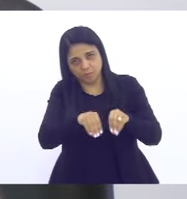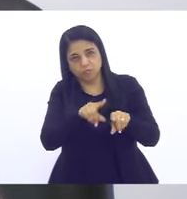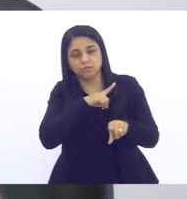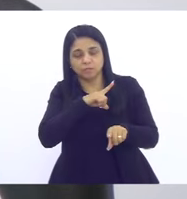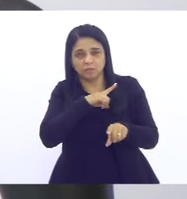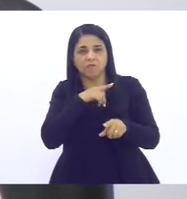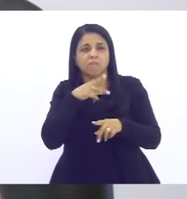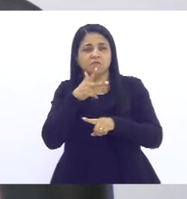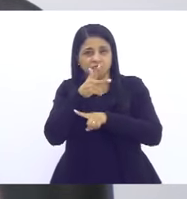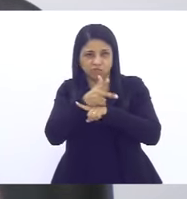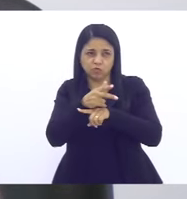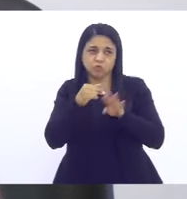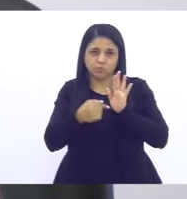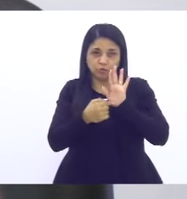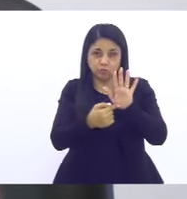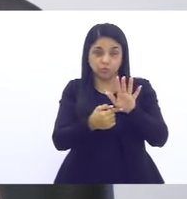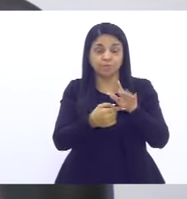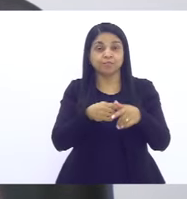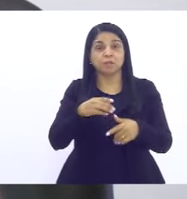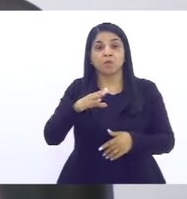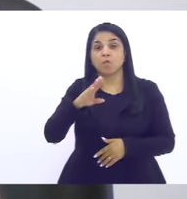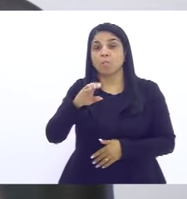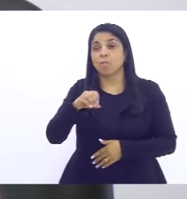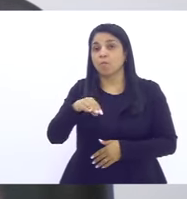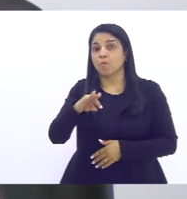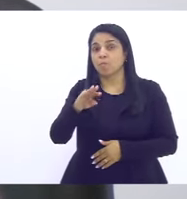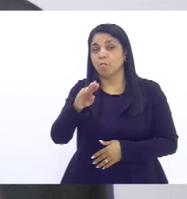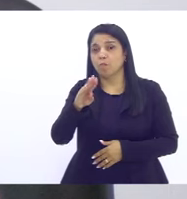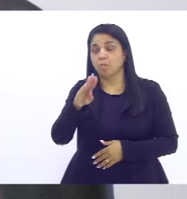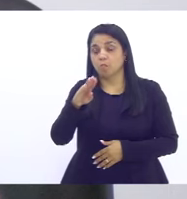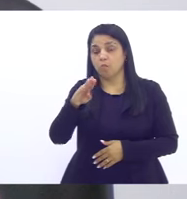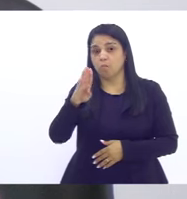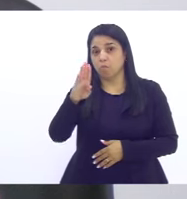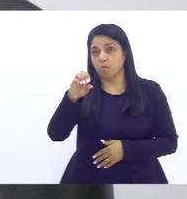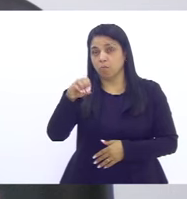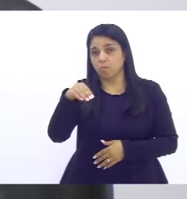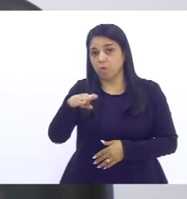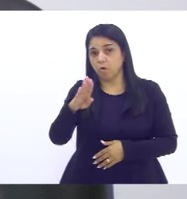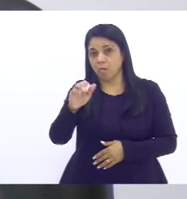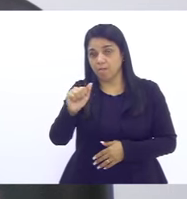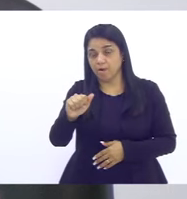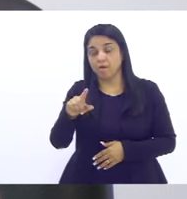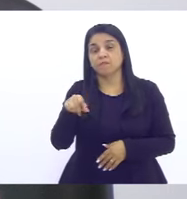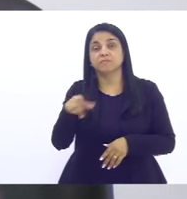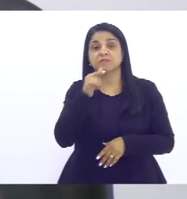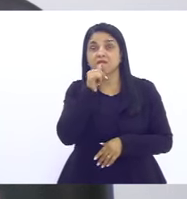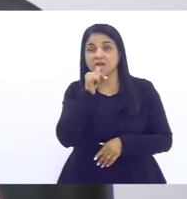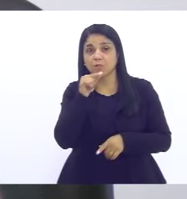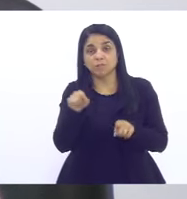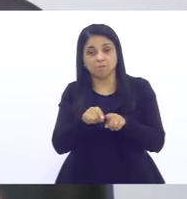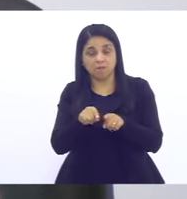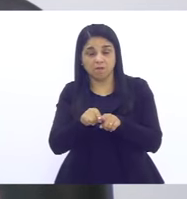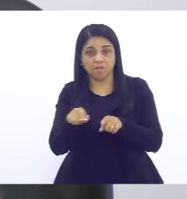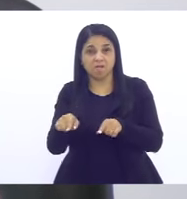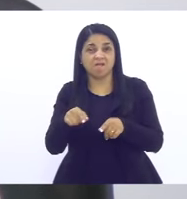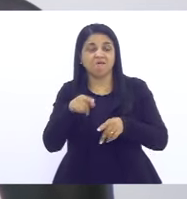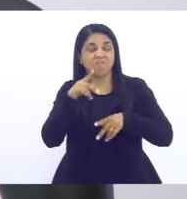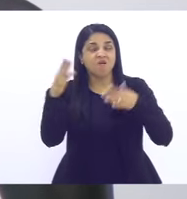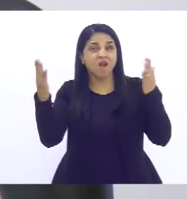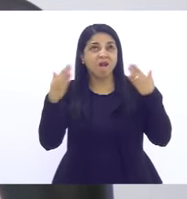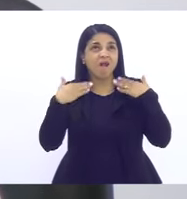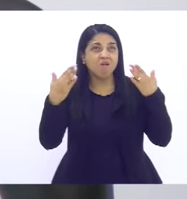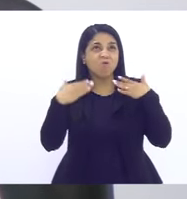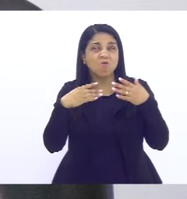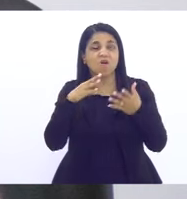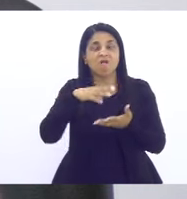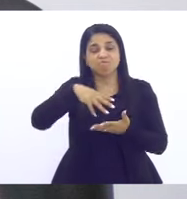vídeo. Danos em bomba d'água, no momento que a gente passou por uma onda de calor imensa, as populações, além da falta de